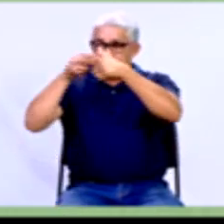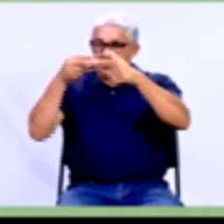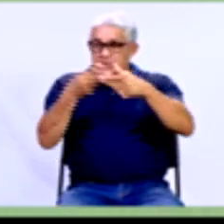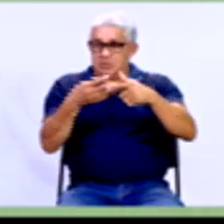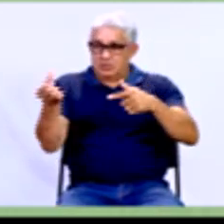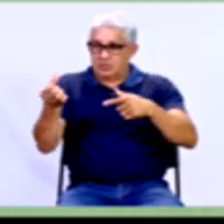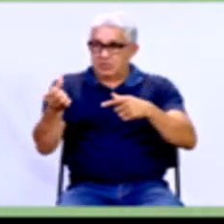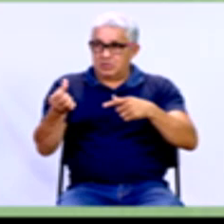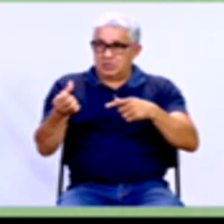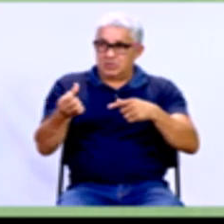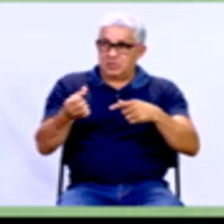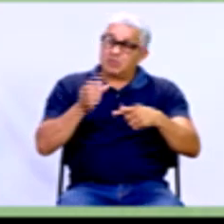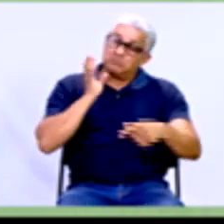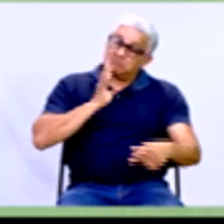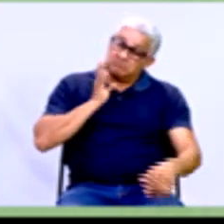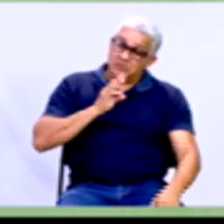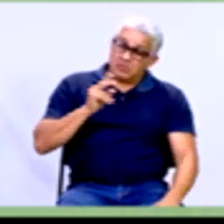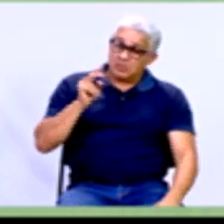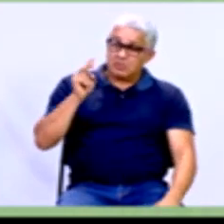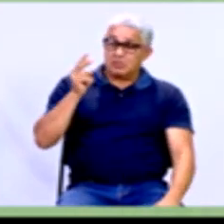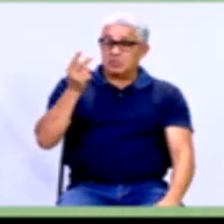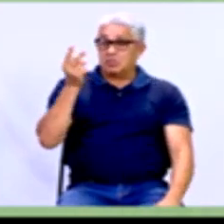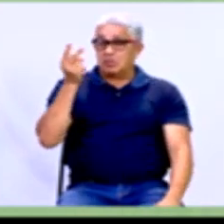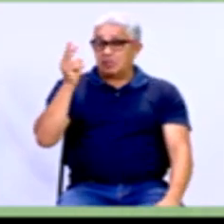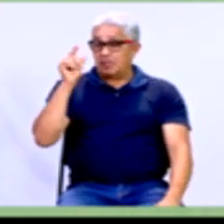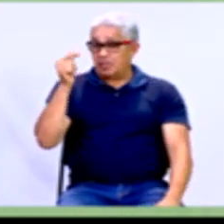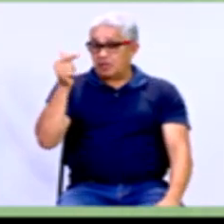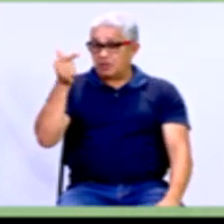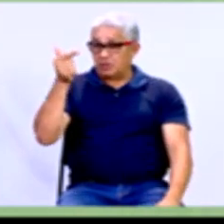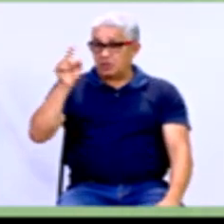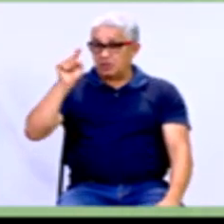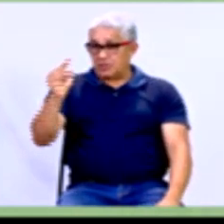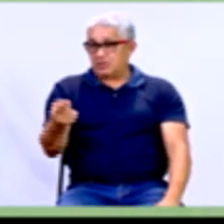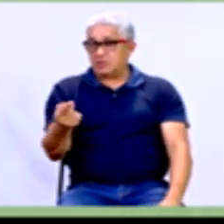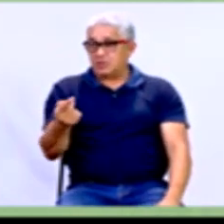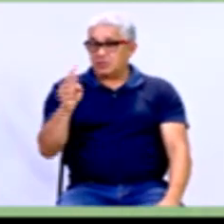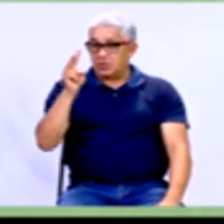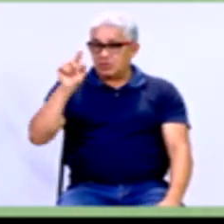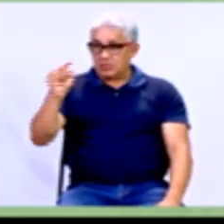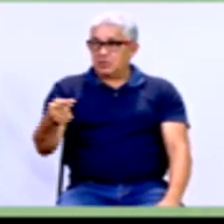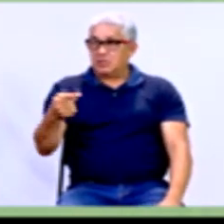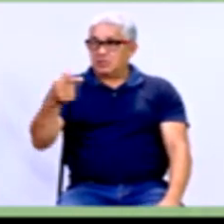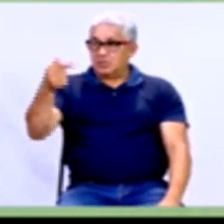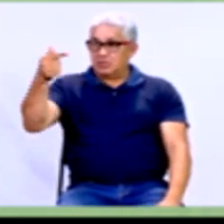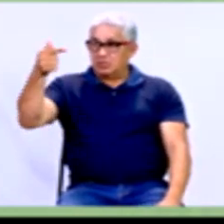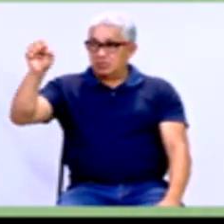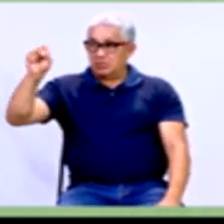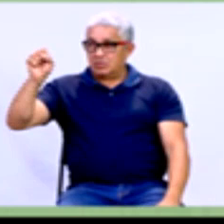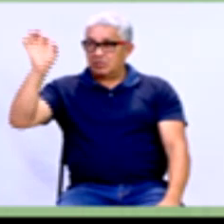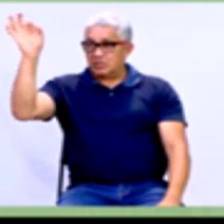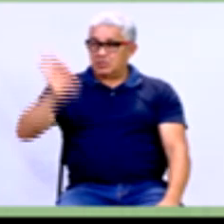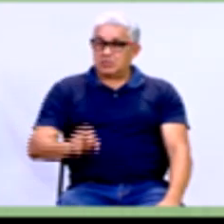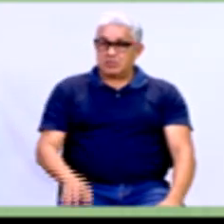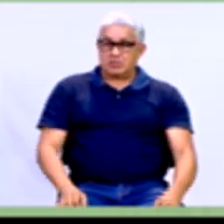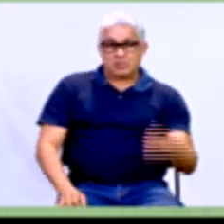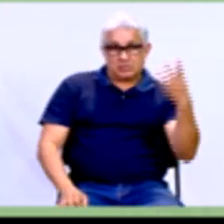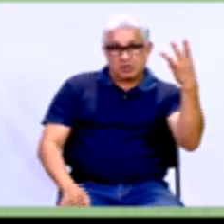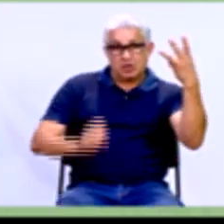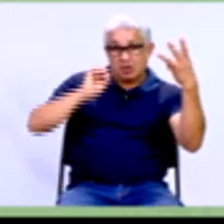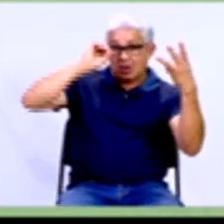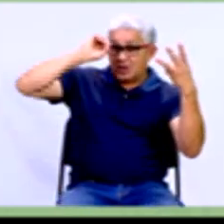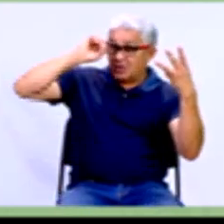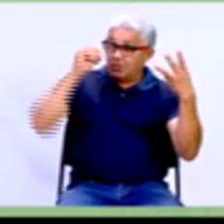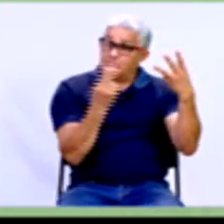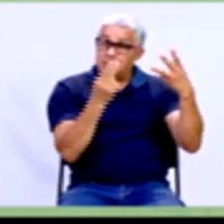2,78%. Aí eu acho bem bacana a gente interpretar isso aí. Para cair um 3 ou um 5, a probabilidade